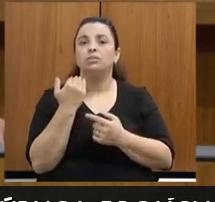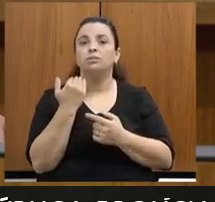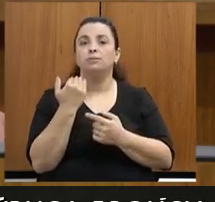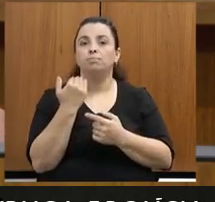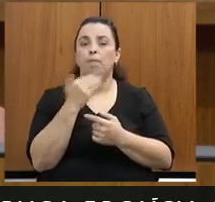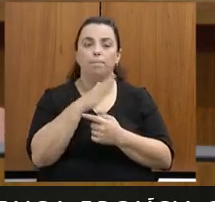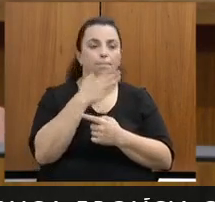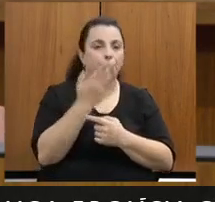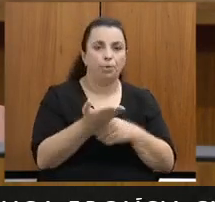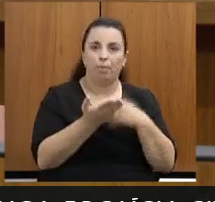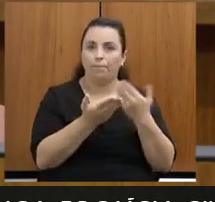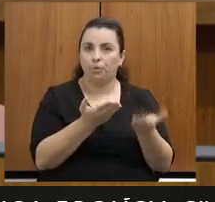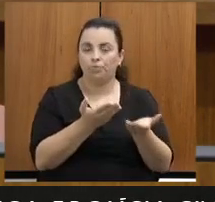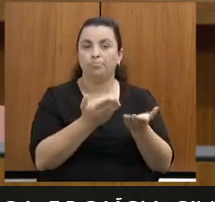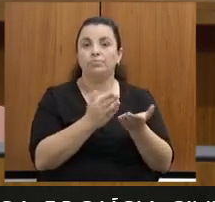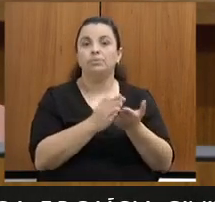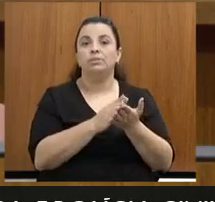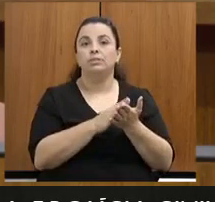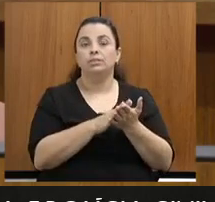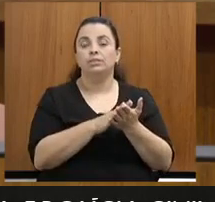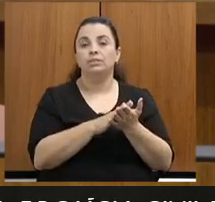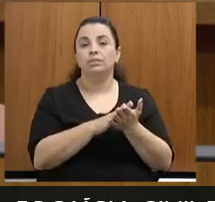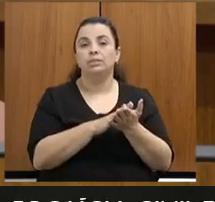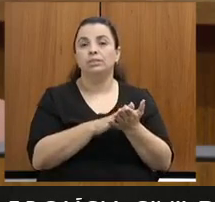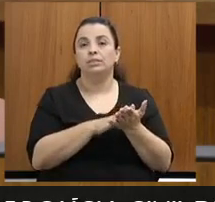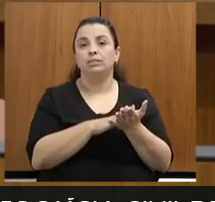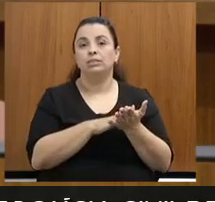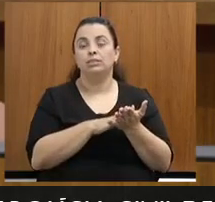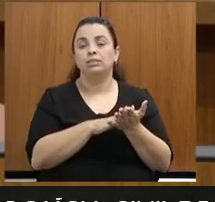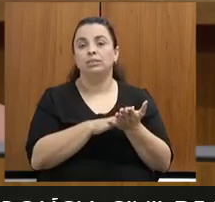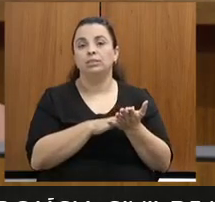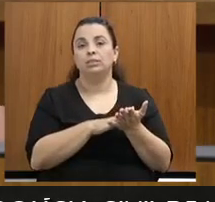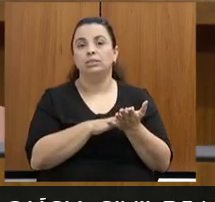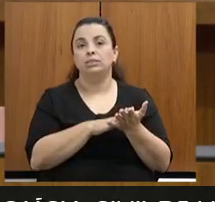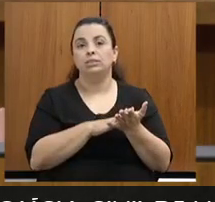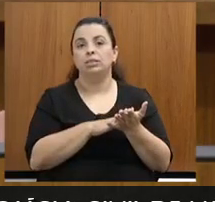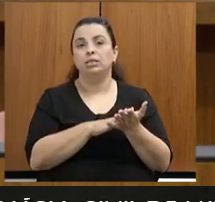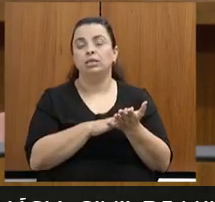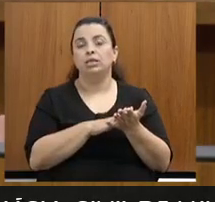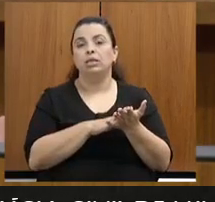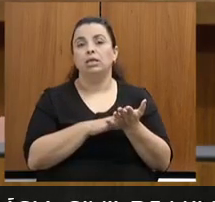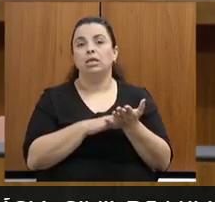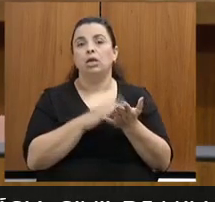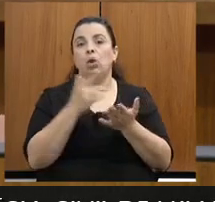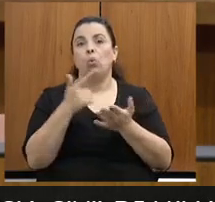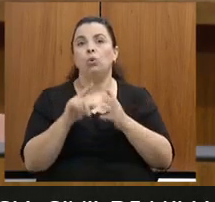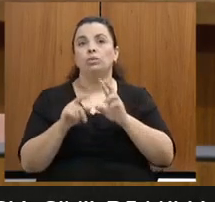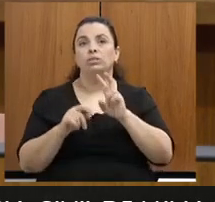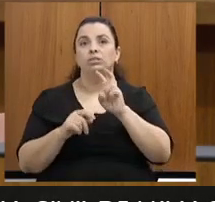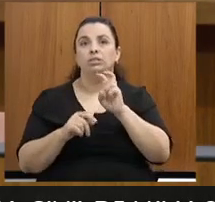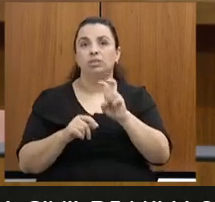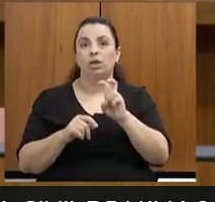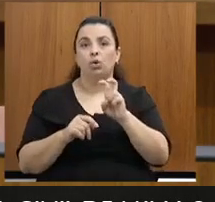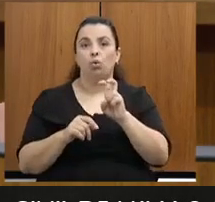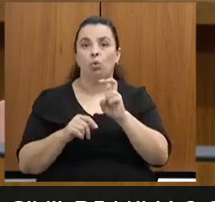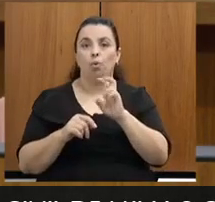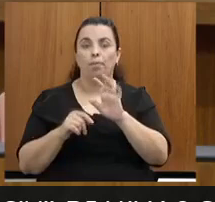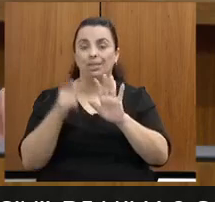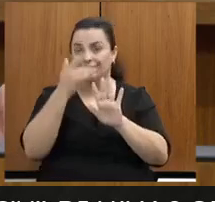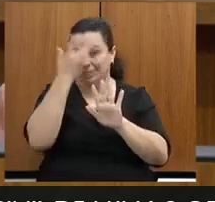desse 53 mortos em serviços três pessoas mortas em serviço e